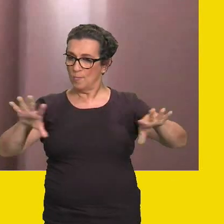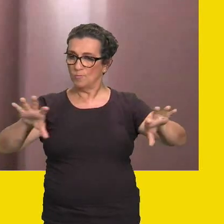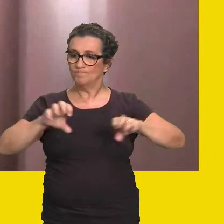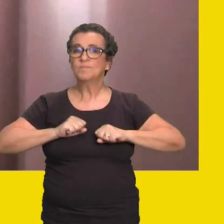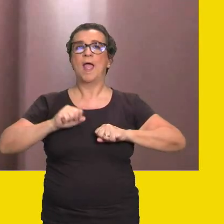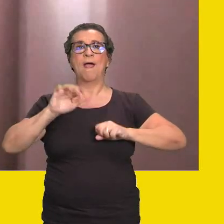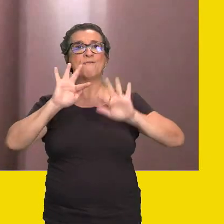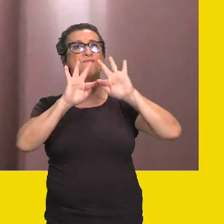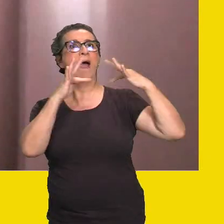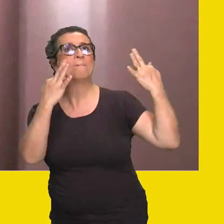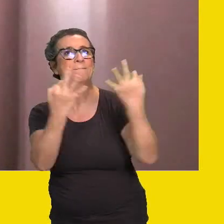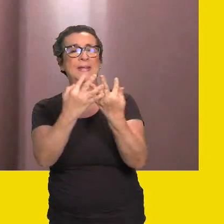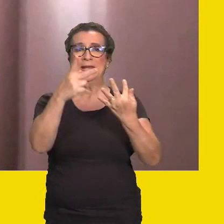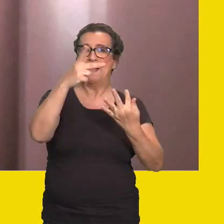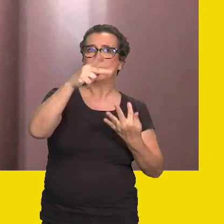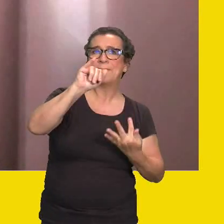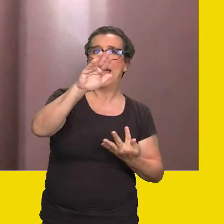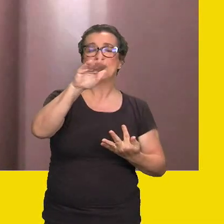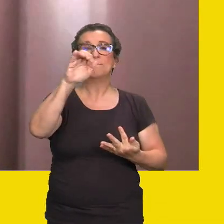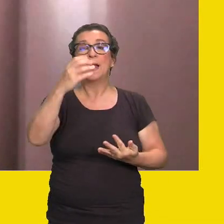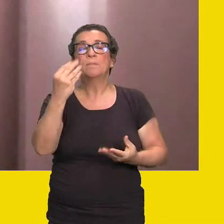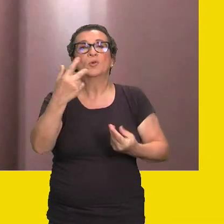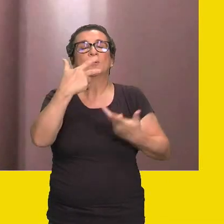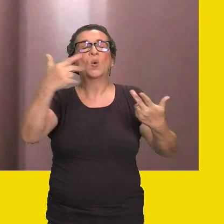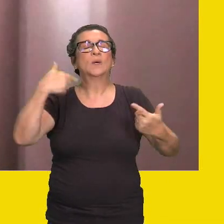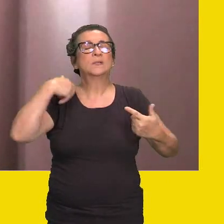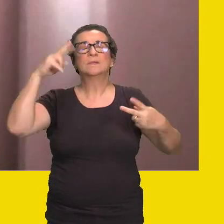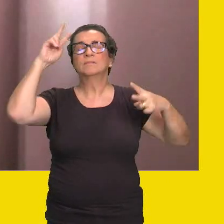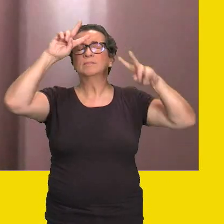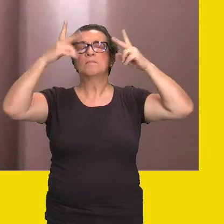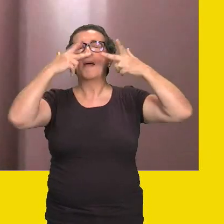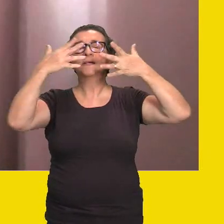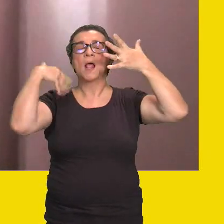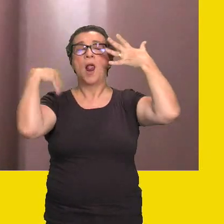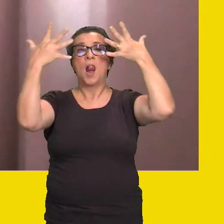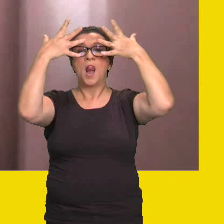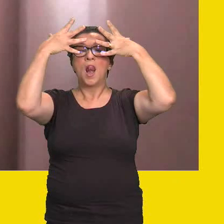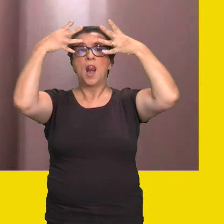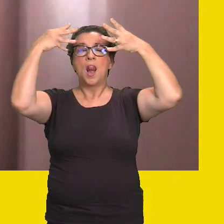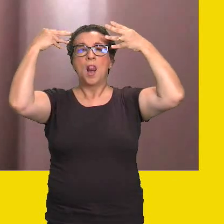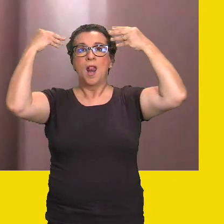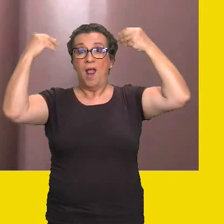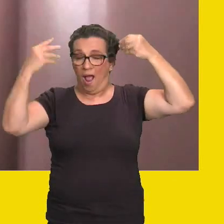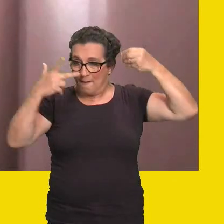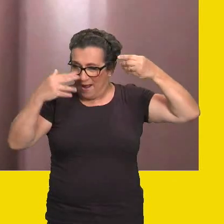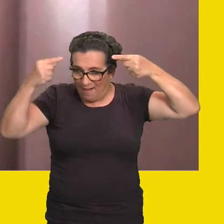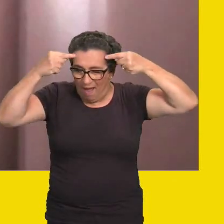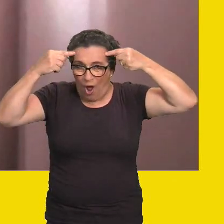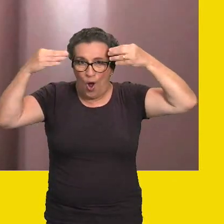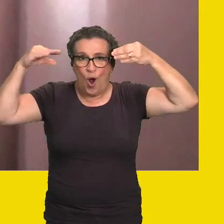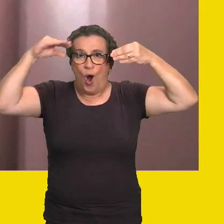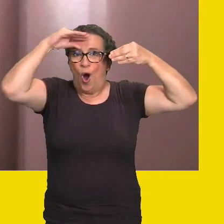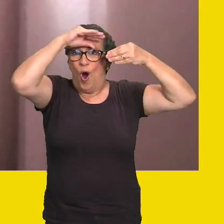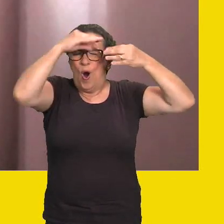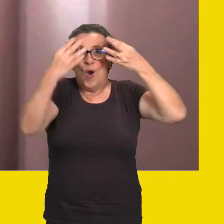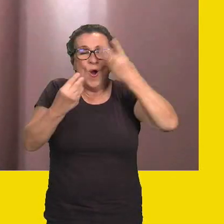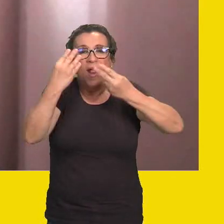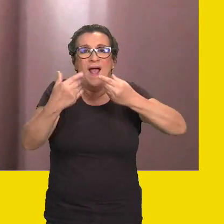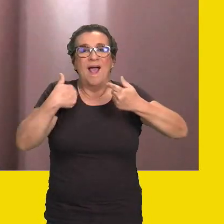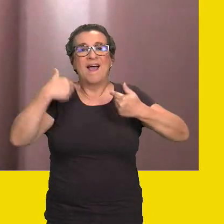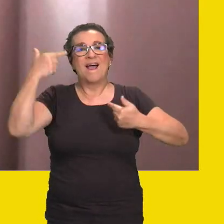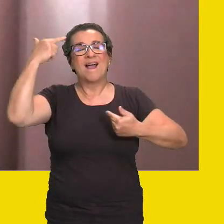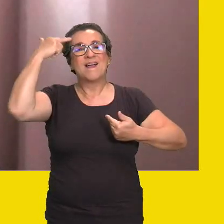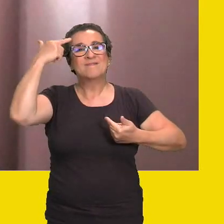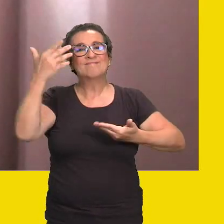os parentes, porque muitas coisas eles não lembravam, porque vieram muito crianças, né? Então, as memórias que eles tinham foi daquilo que eles ouviram.